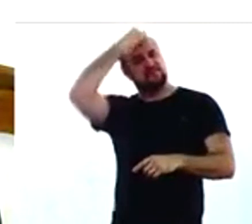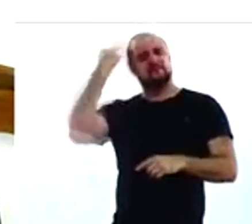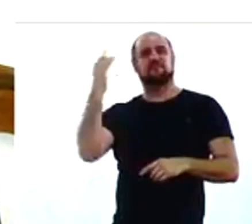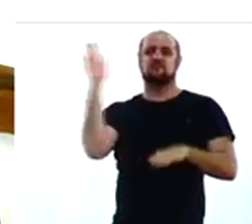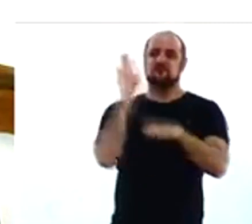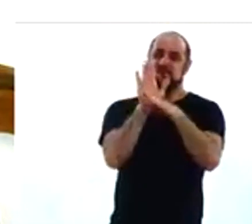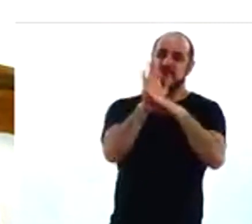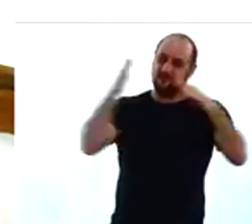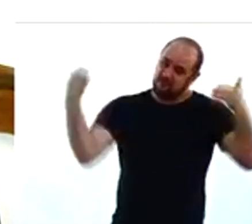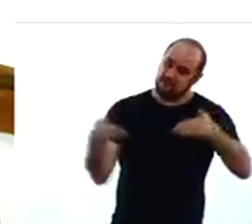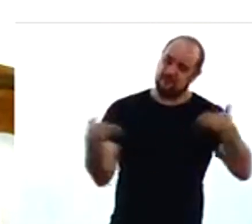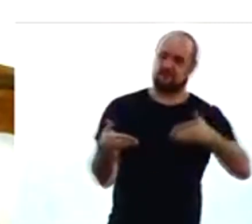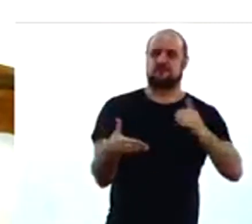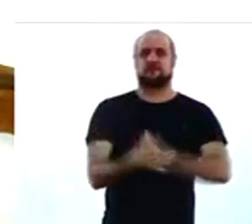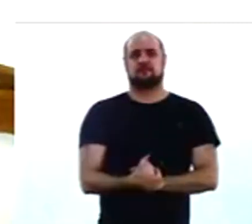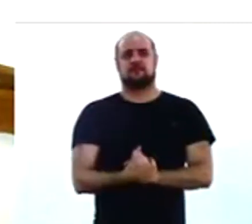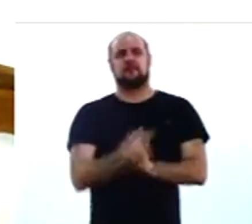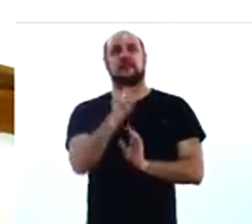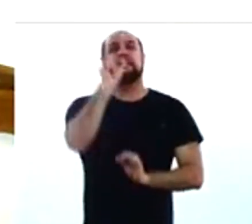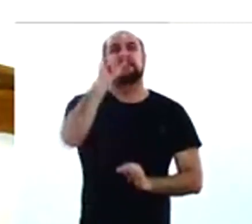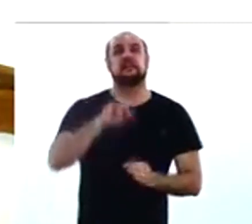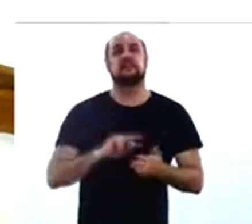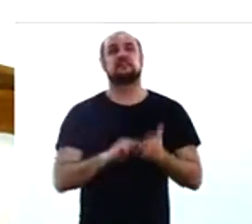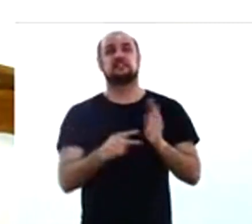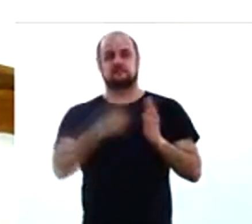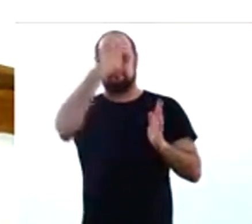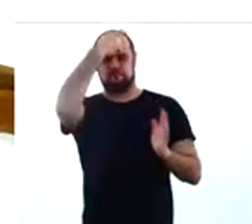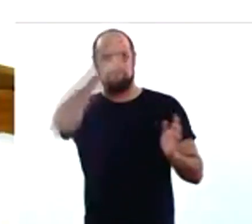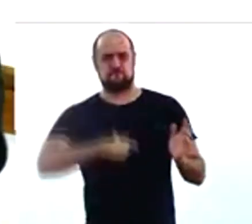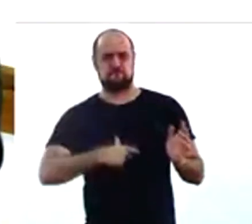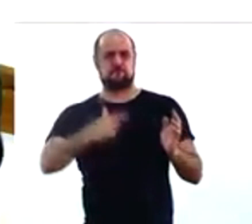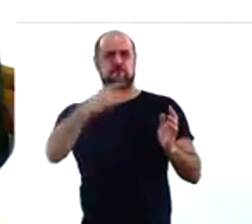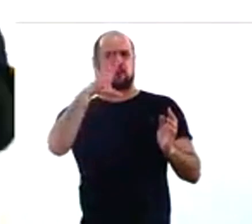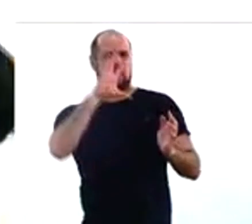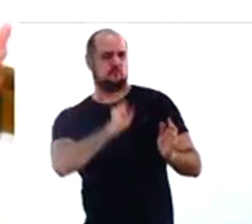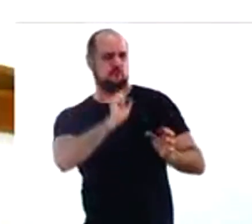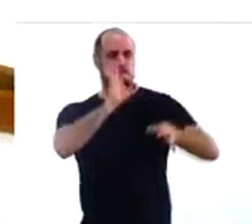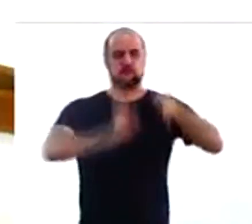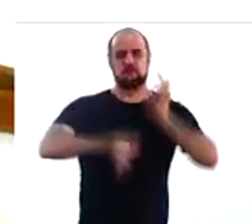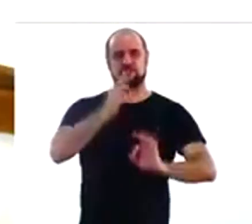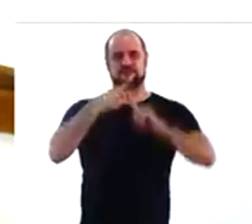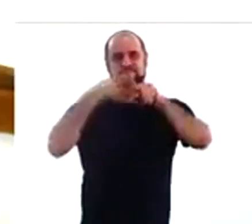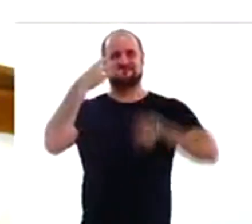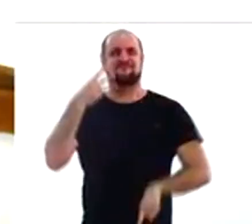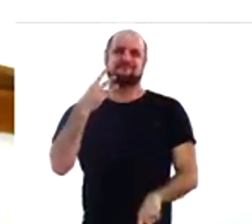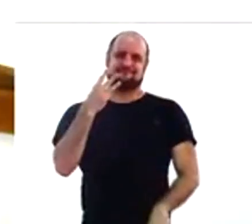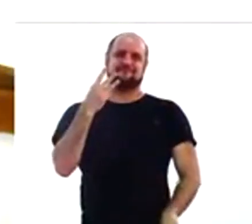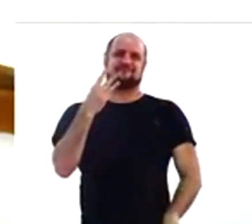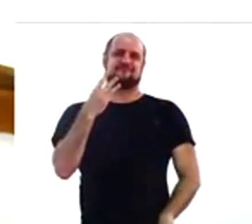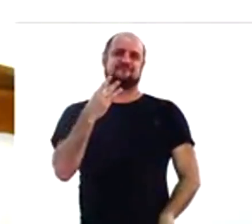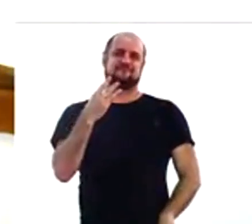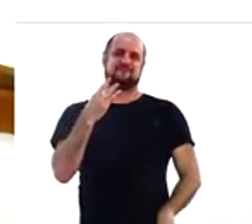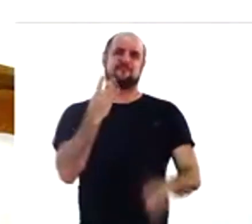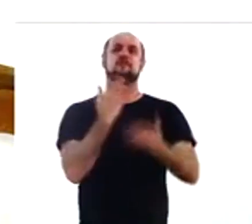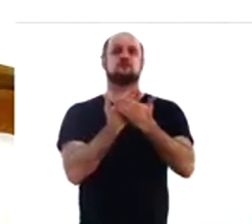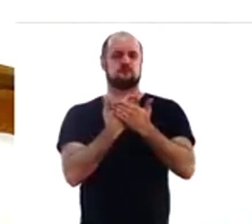no presente. O que é então a sensatez, a justiça e a piedade? 3 coisas que um estudioso pelo